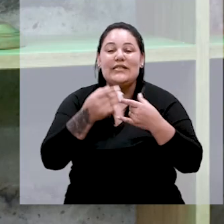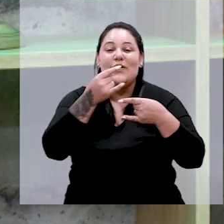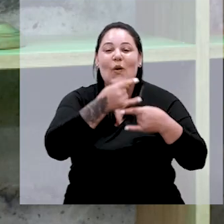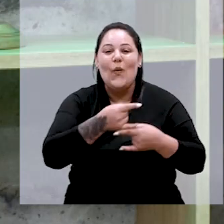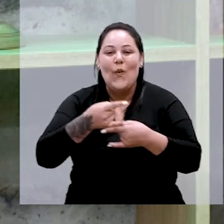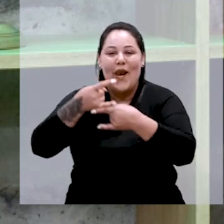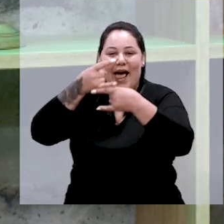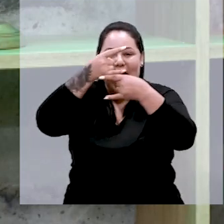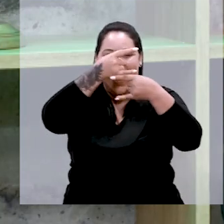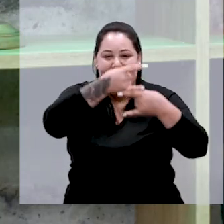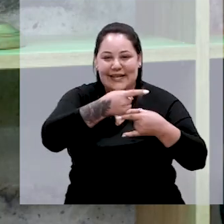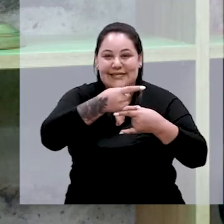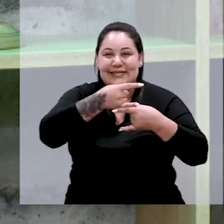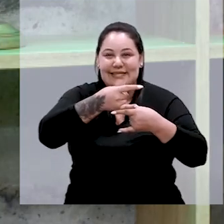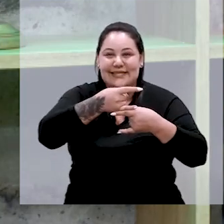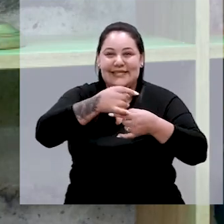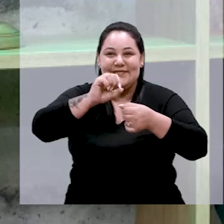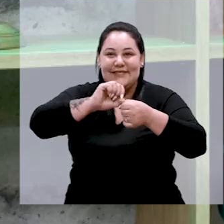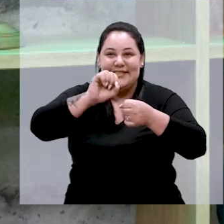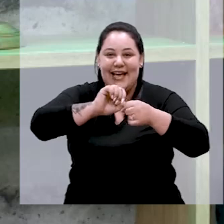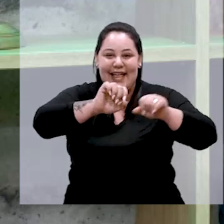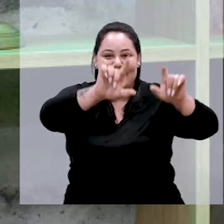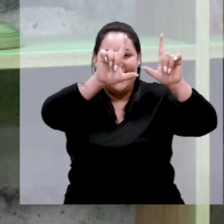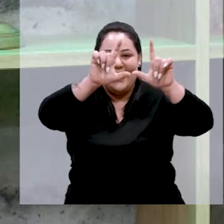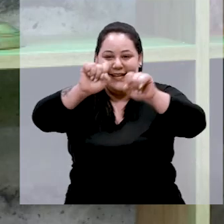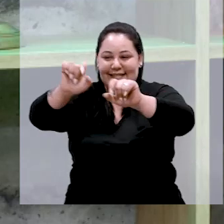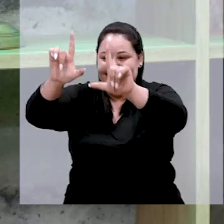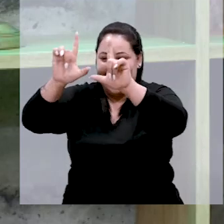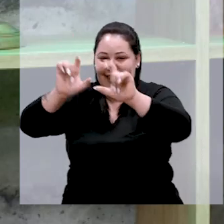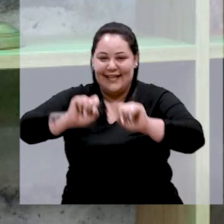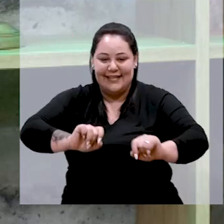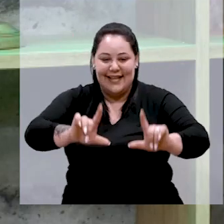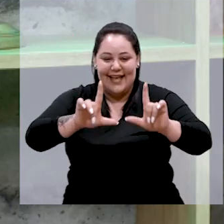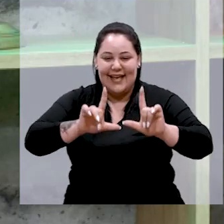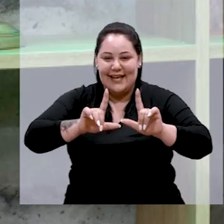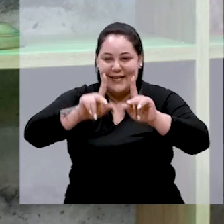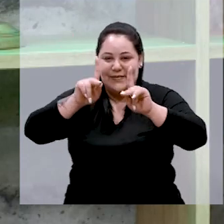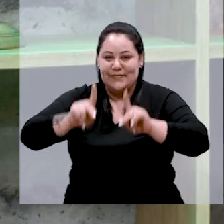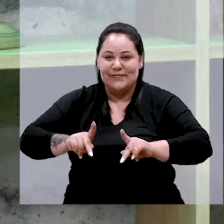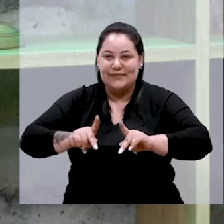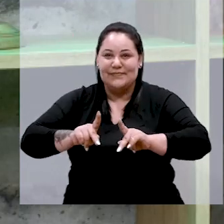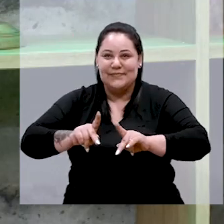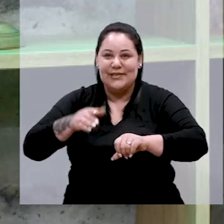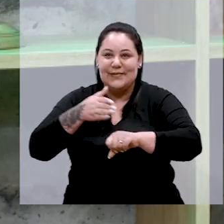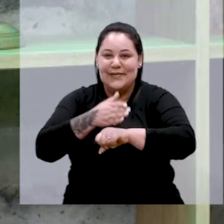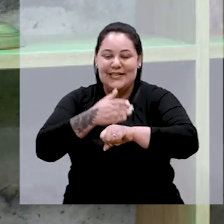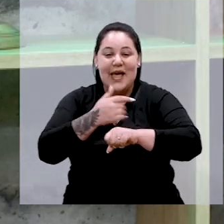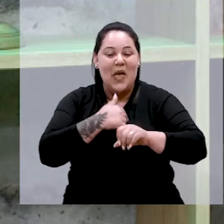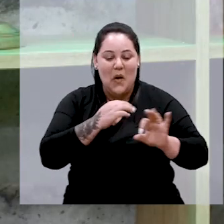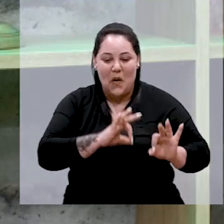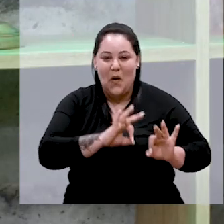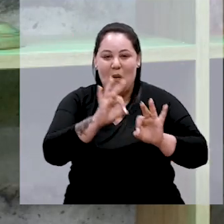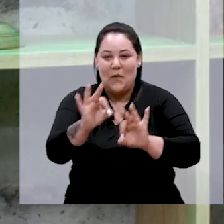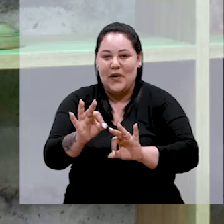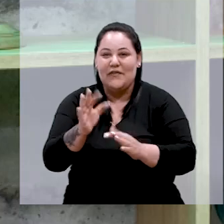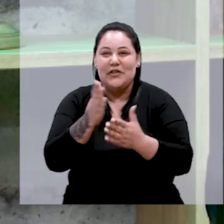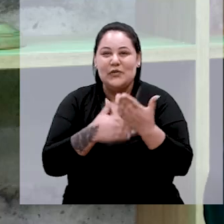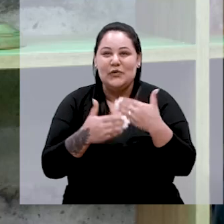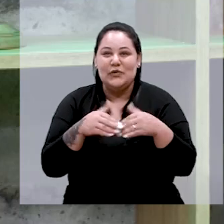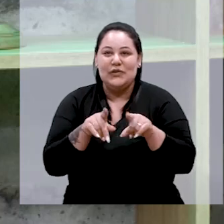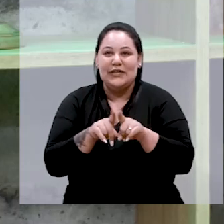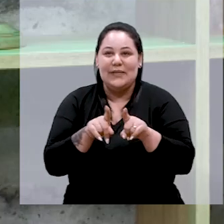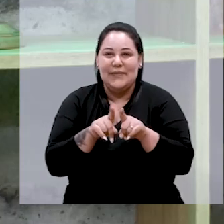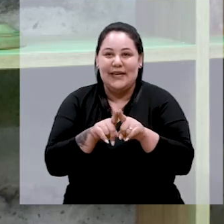totalmente online, né? A combinação de telas, as pessoas entrando, e eu ficava assistindo pela live do Facebook para compor a matéria e